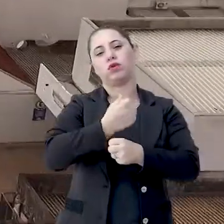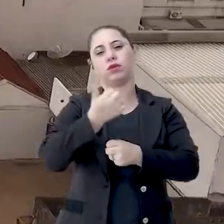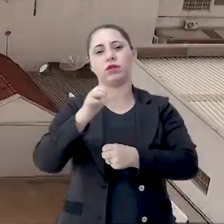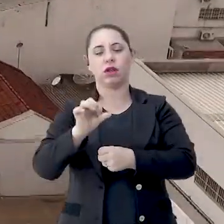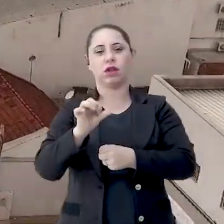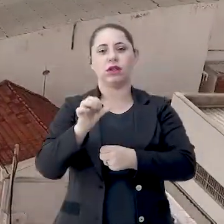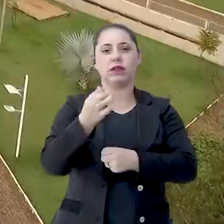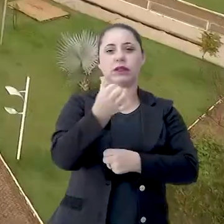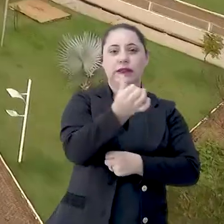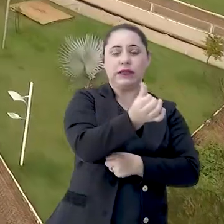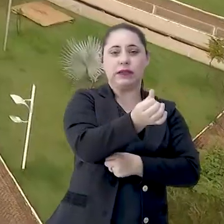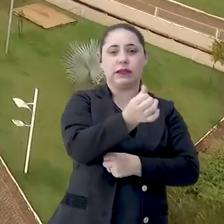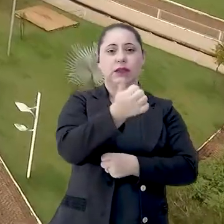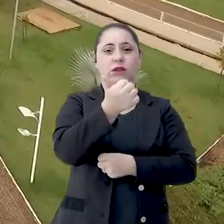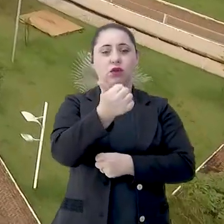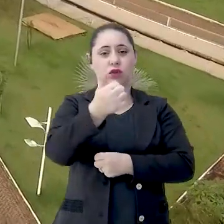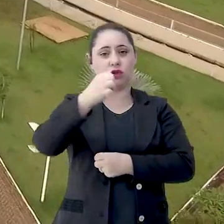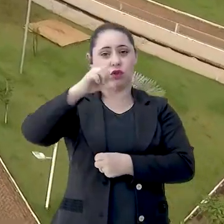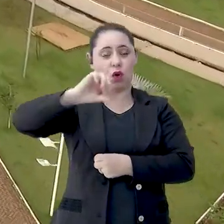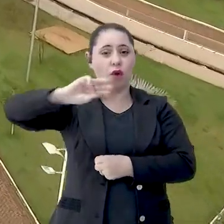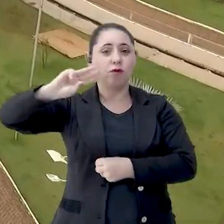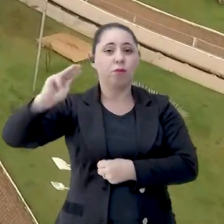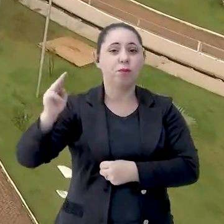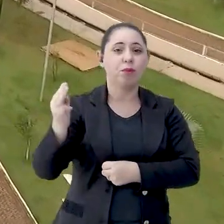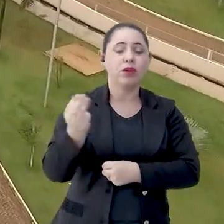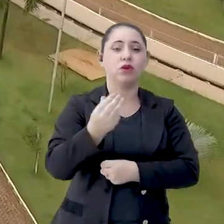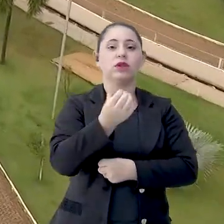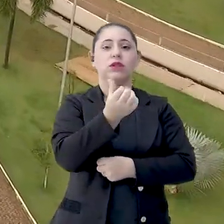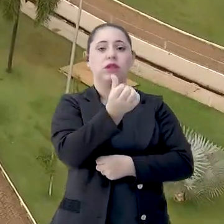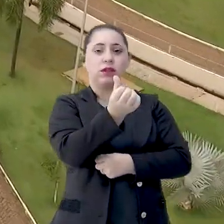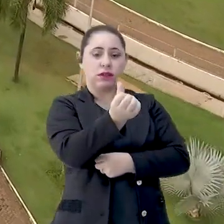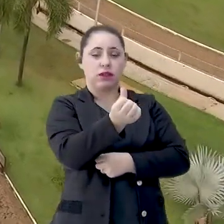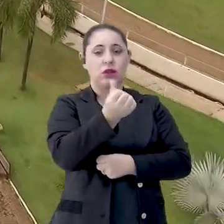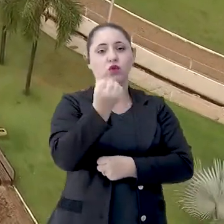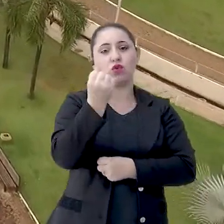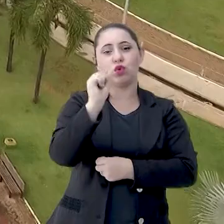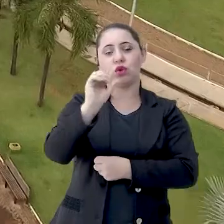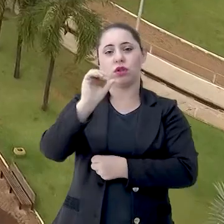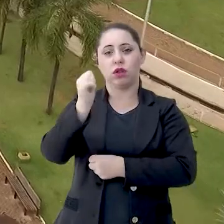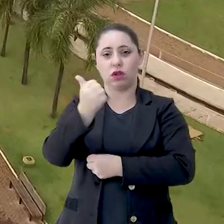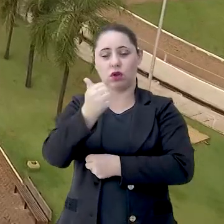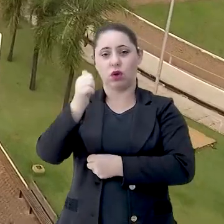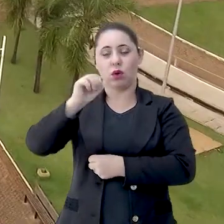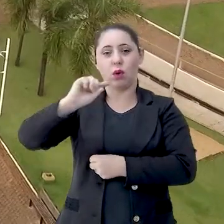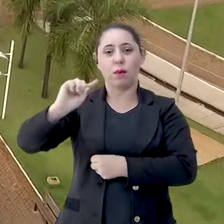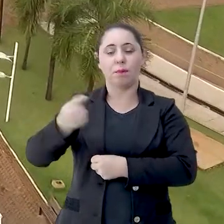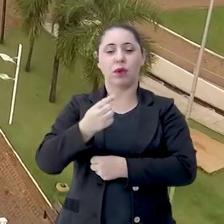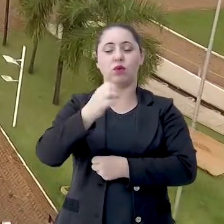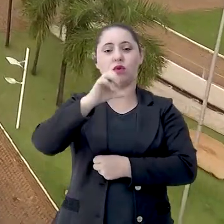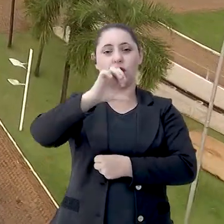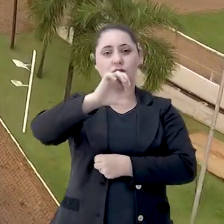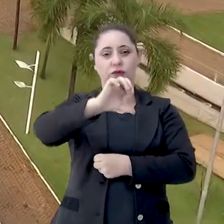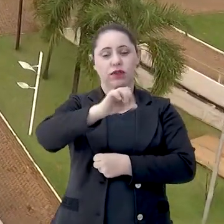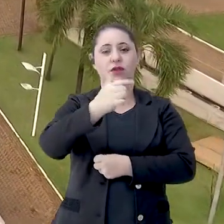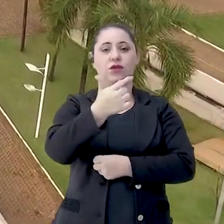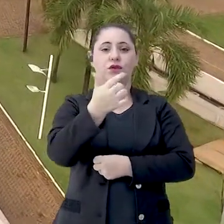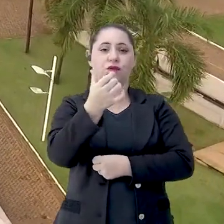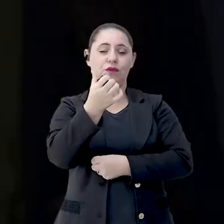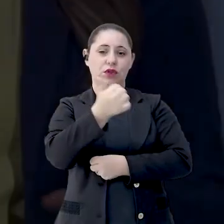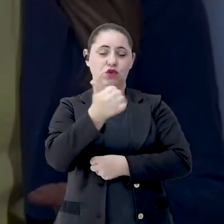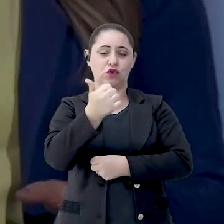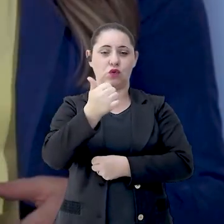619.681.921. Uma das principais vias da cidade, a Avenida Capitão Olinto Mancini, foi